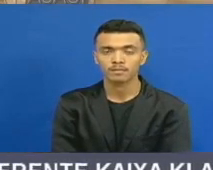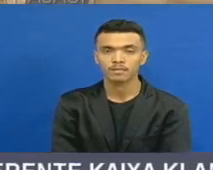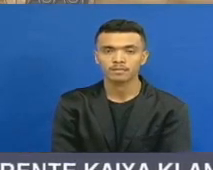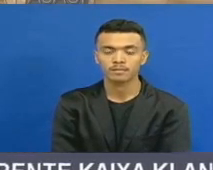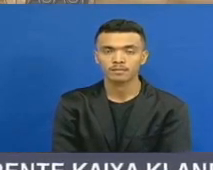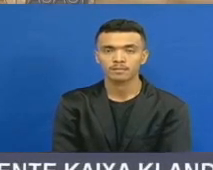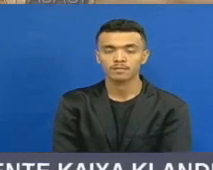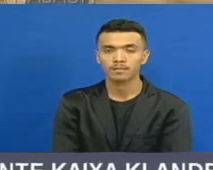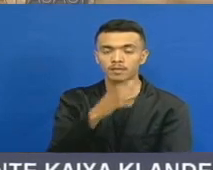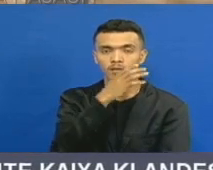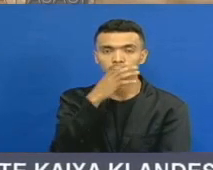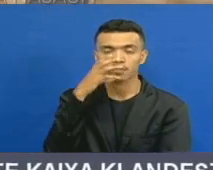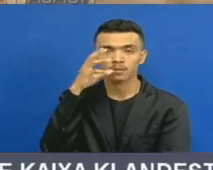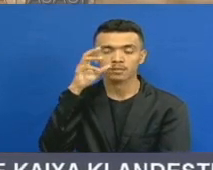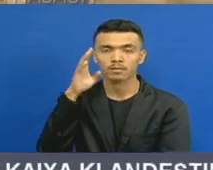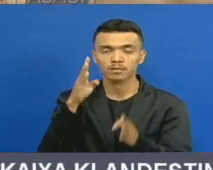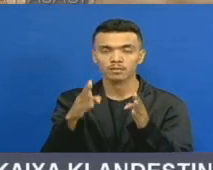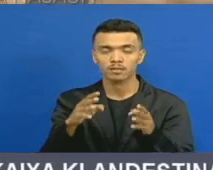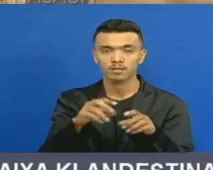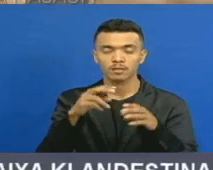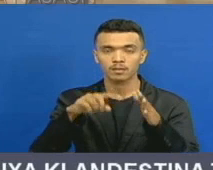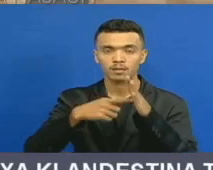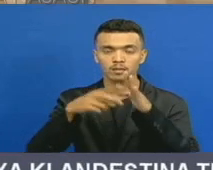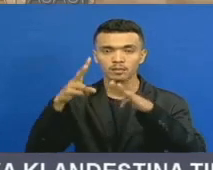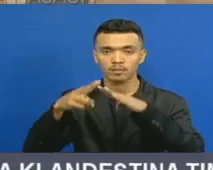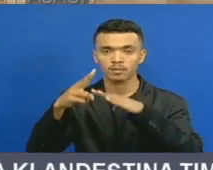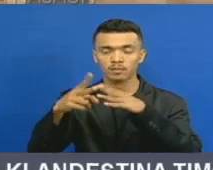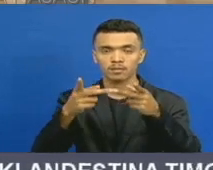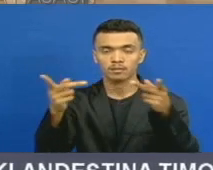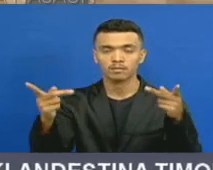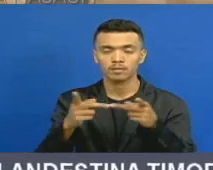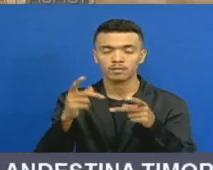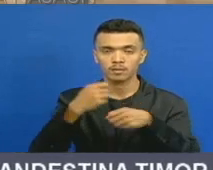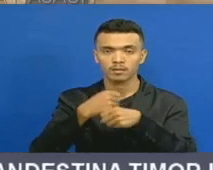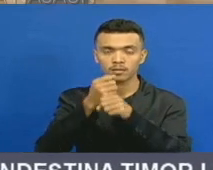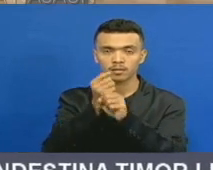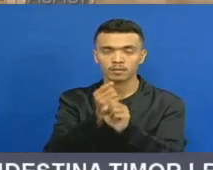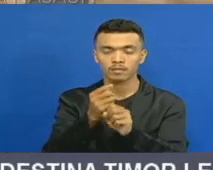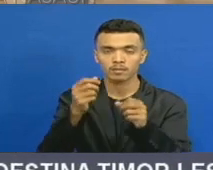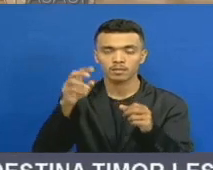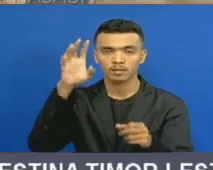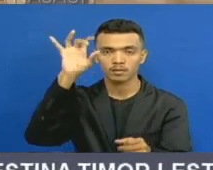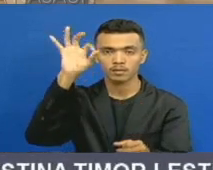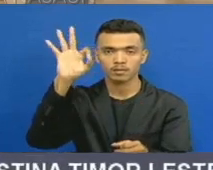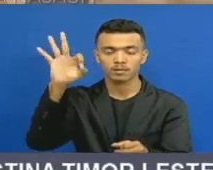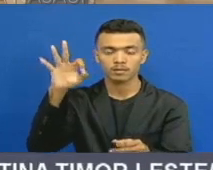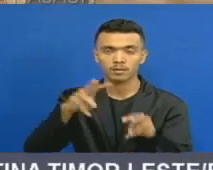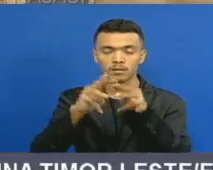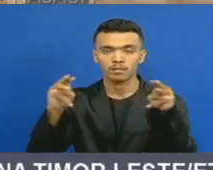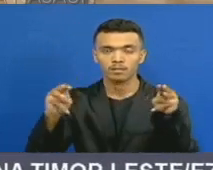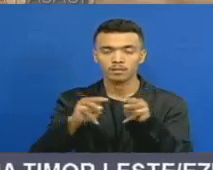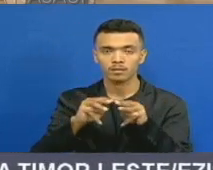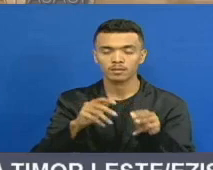Estiu Agrícola de Timor-Leste, halau lançamento, reabilitação no expansão café, hectare Sia e Açucutalitu,